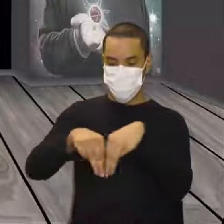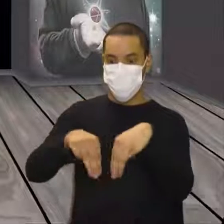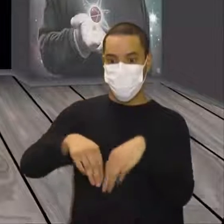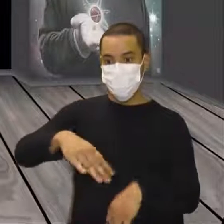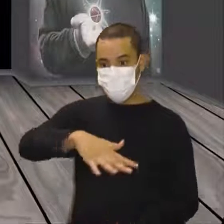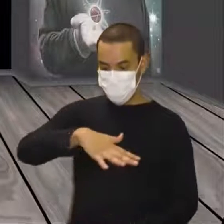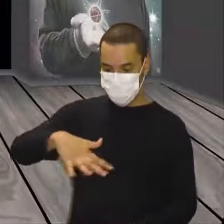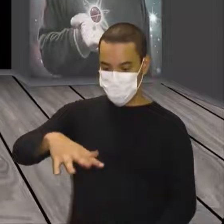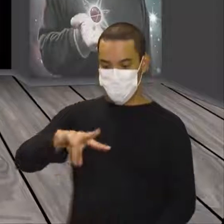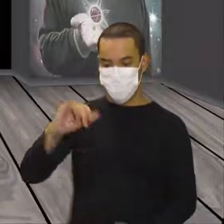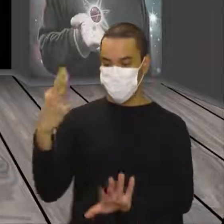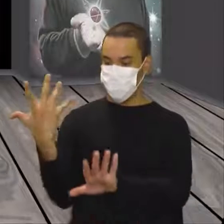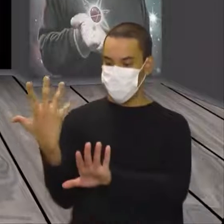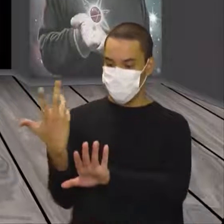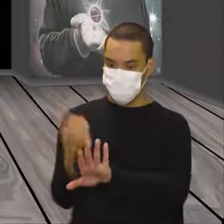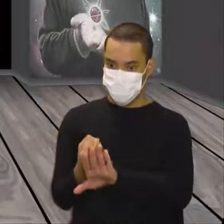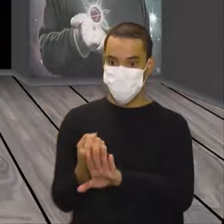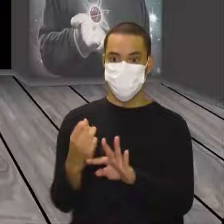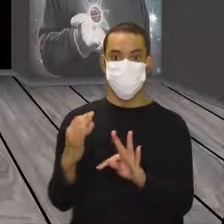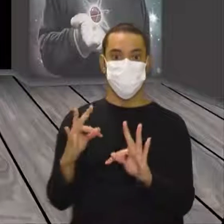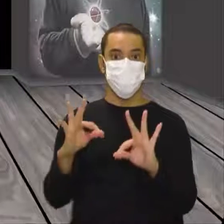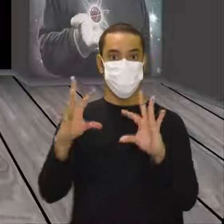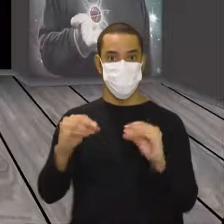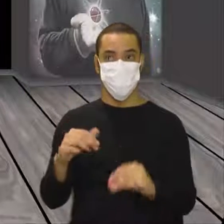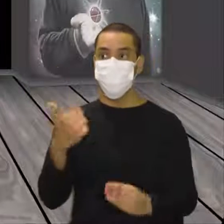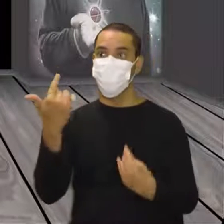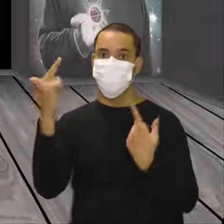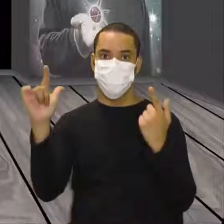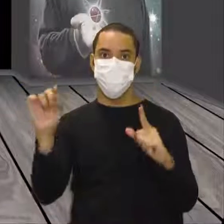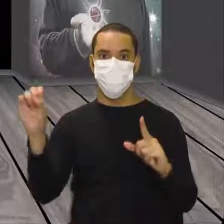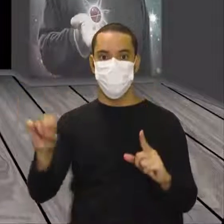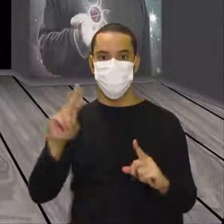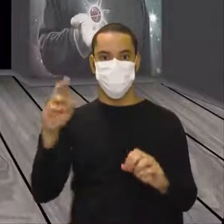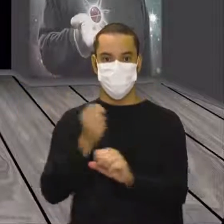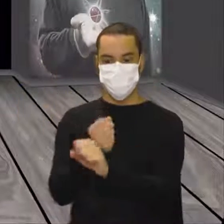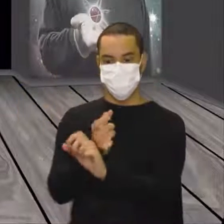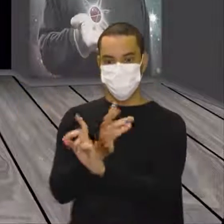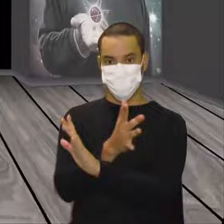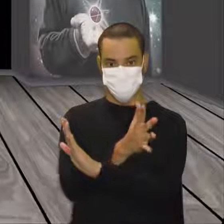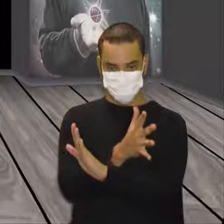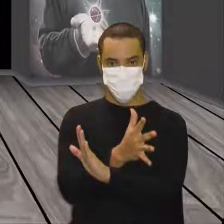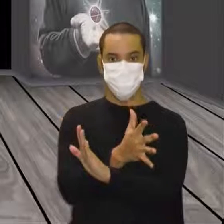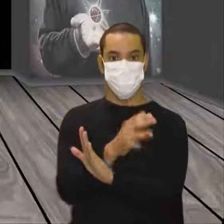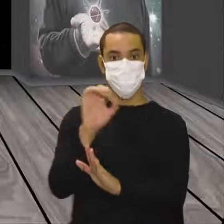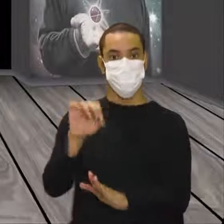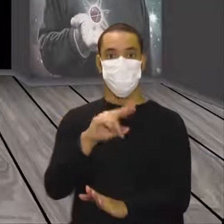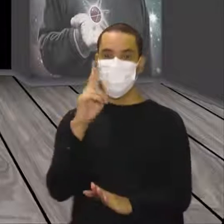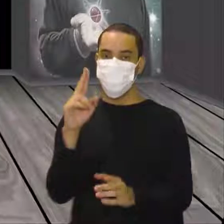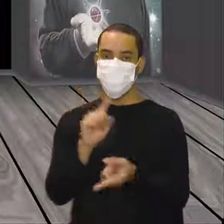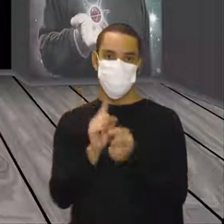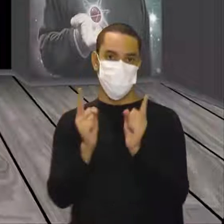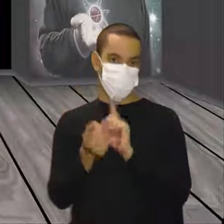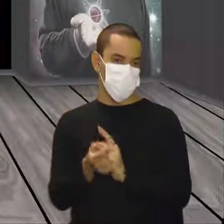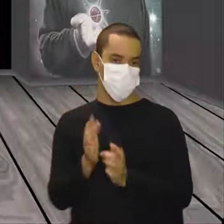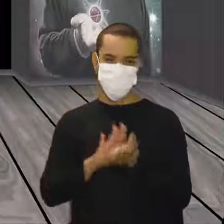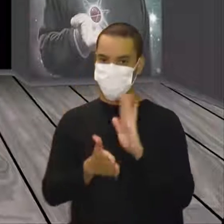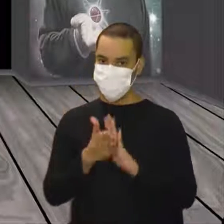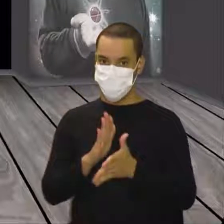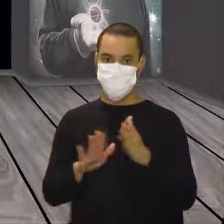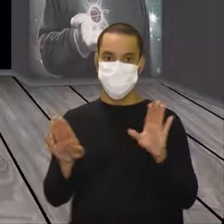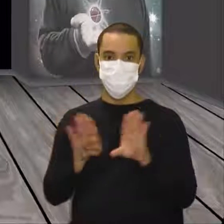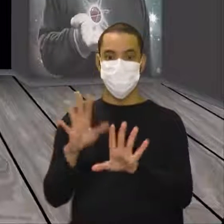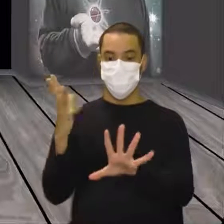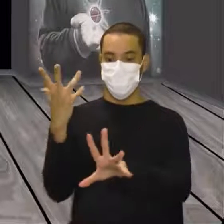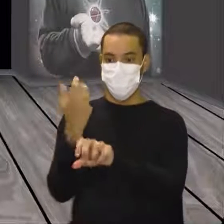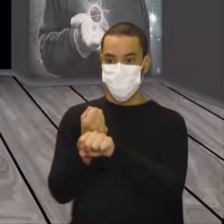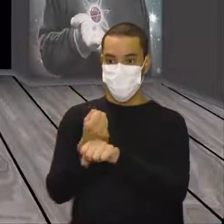acaba atraindo, né, outros ímãs ou repelindo, né, sendo o mesmo polo ou polos opostos e atraindo